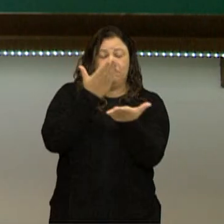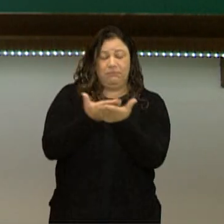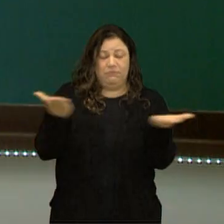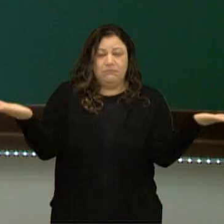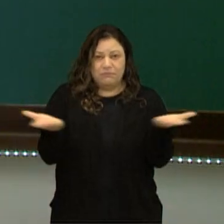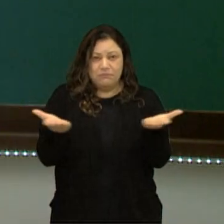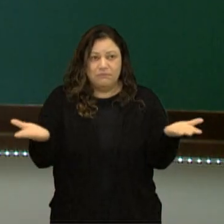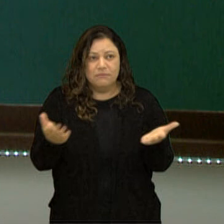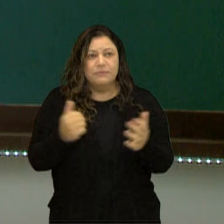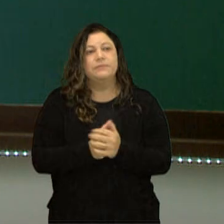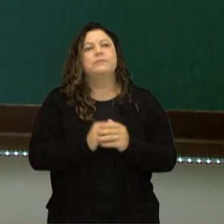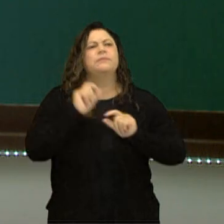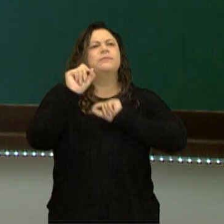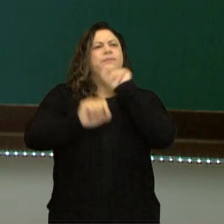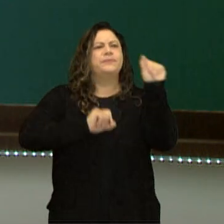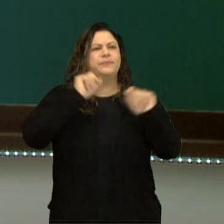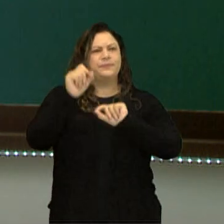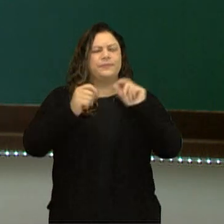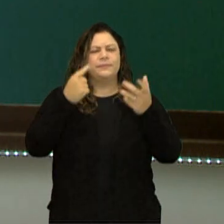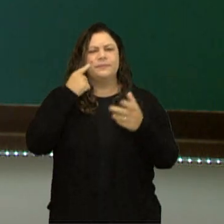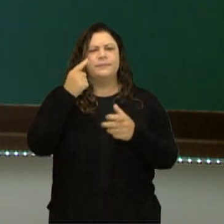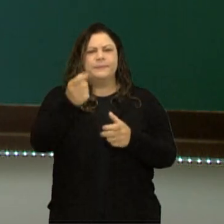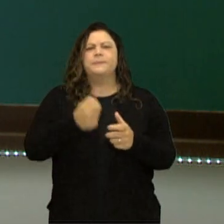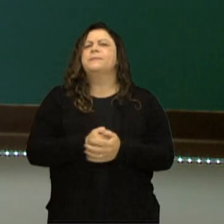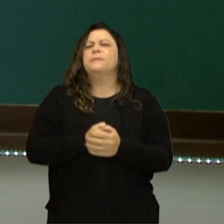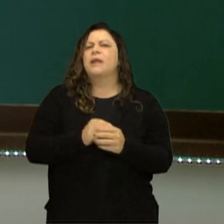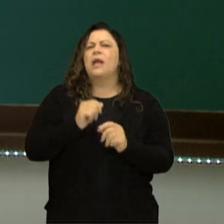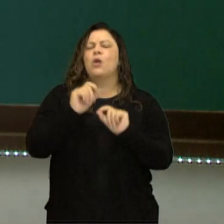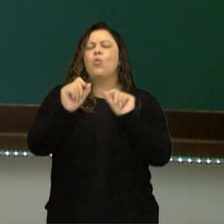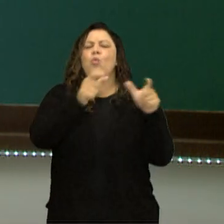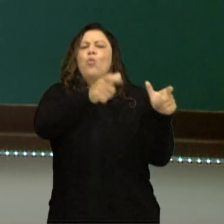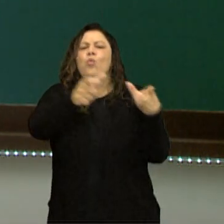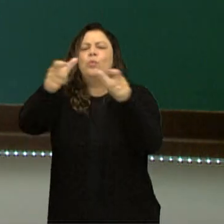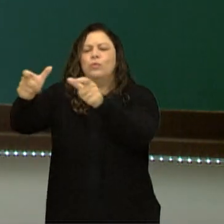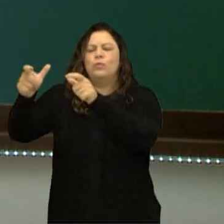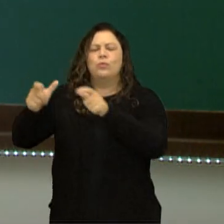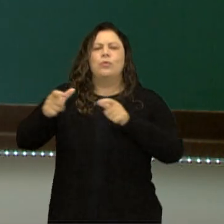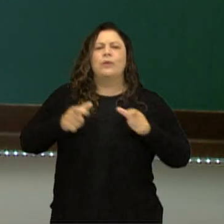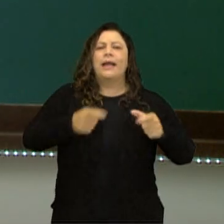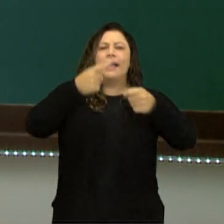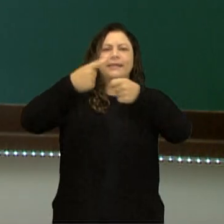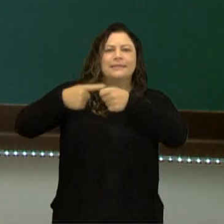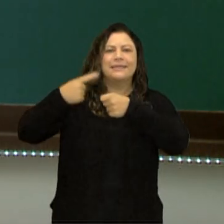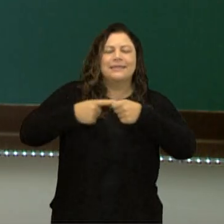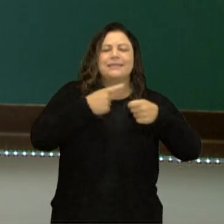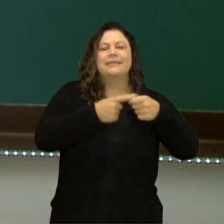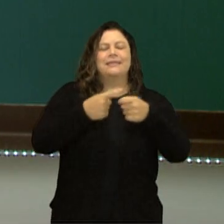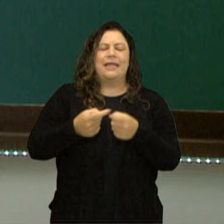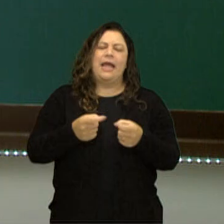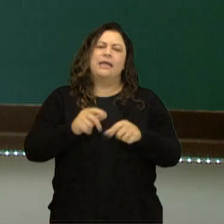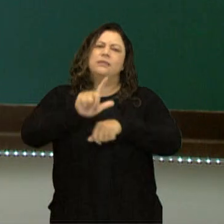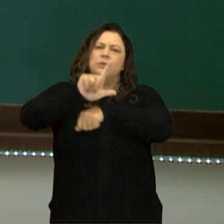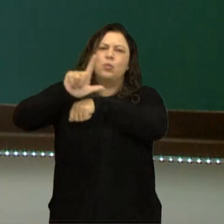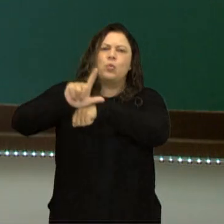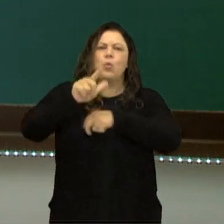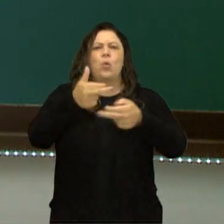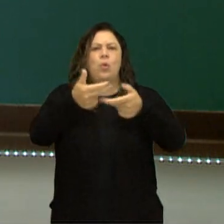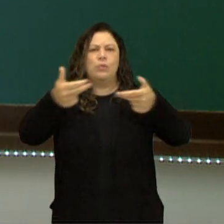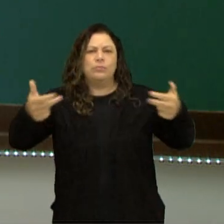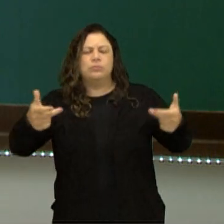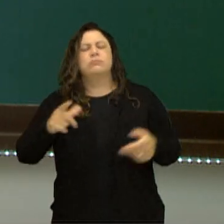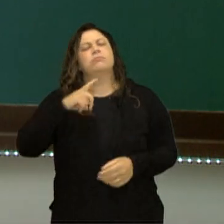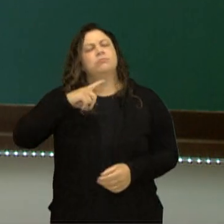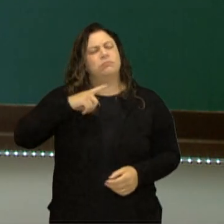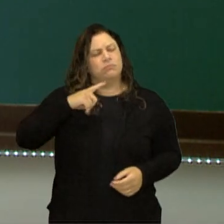Nessa aula, nós veremos places in town, alguns lugares na cidade, alguns comércios, algumas coisas que existem na cidade.